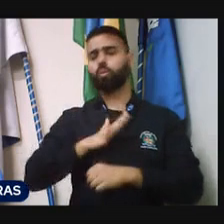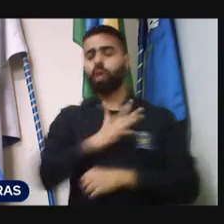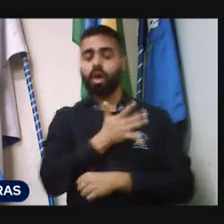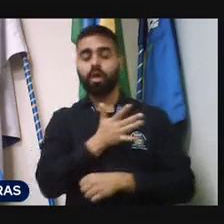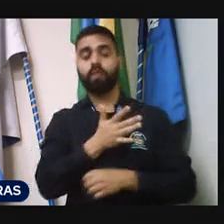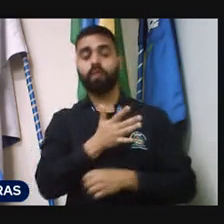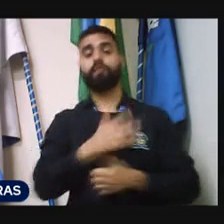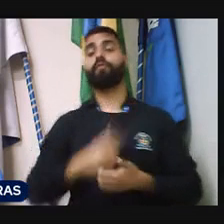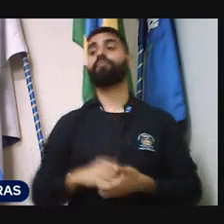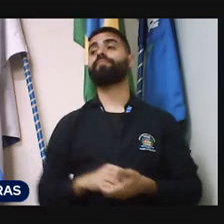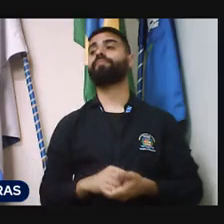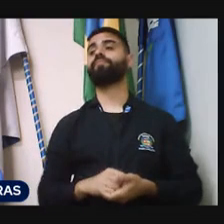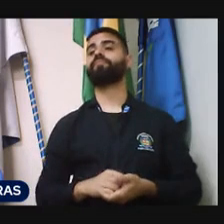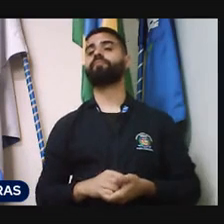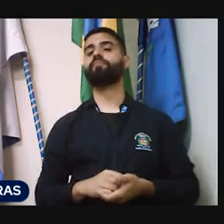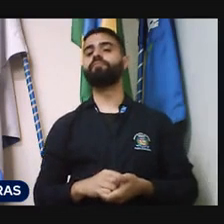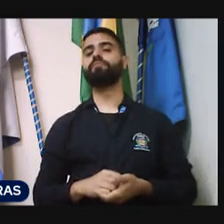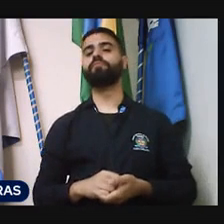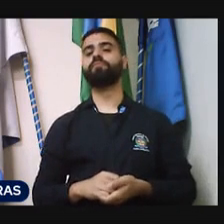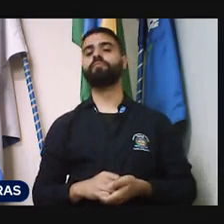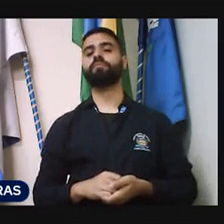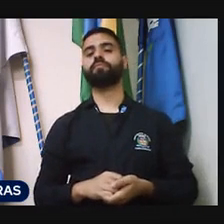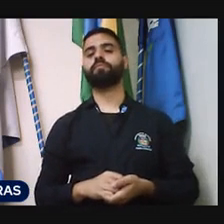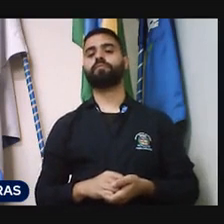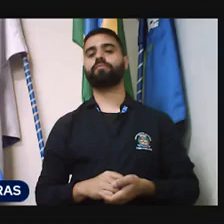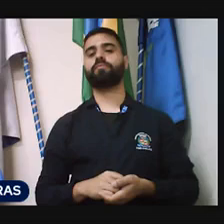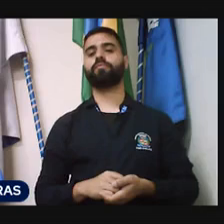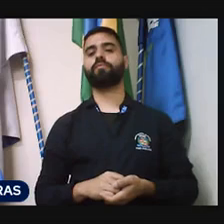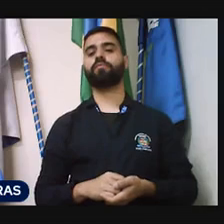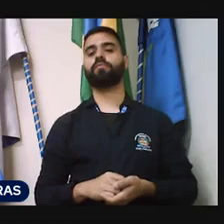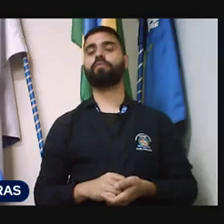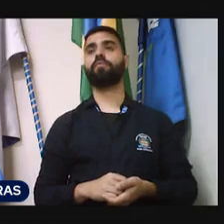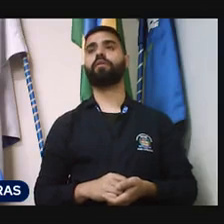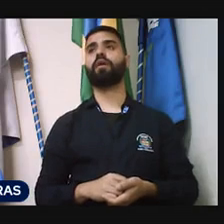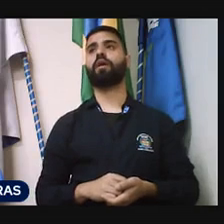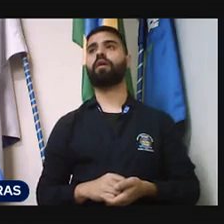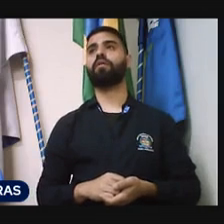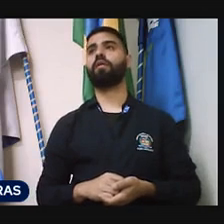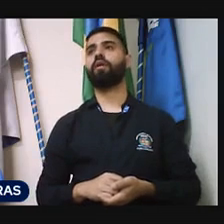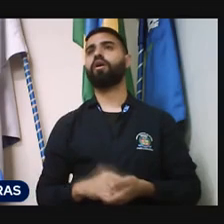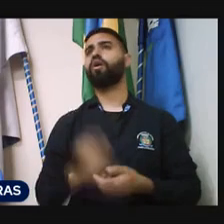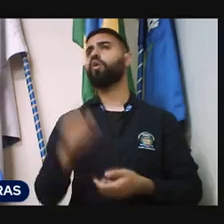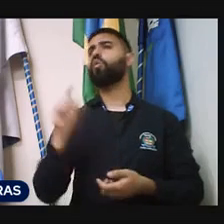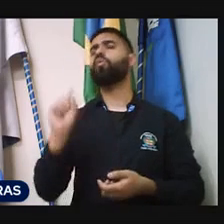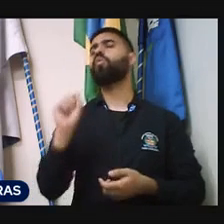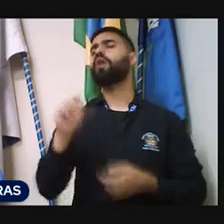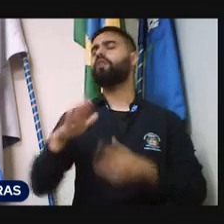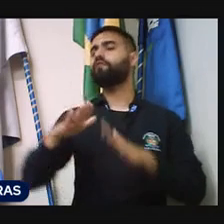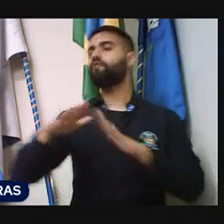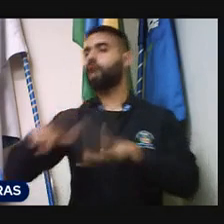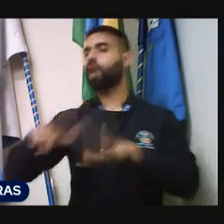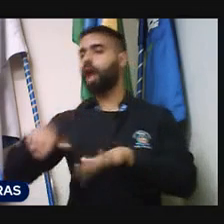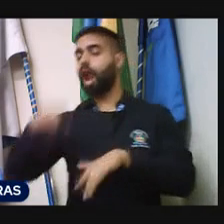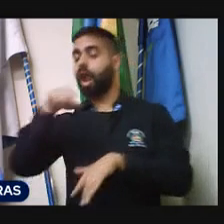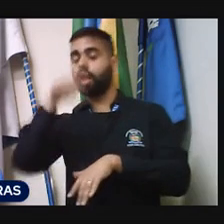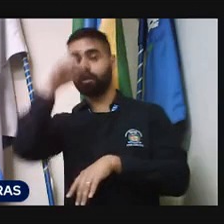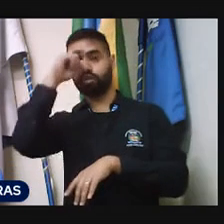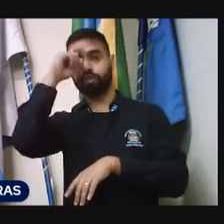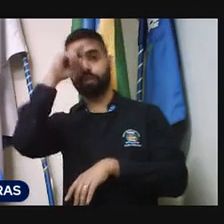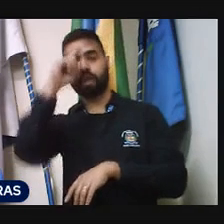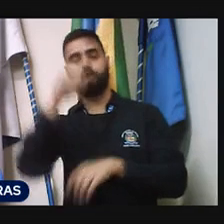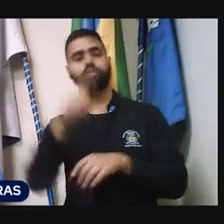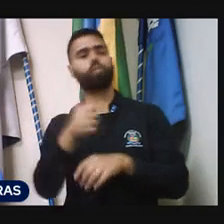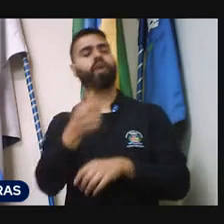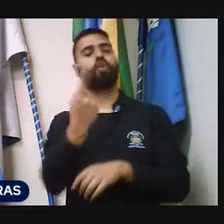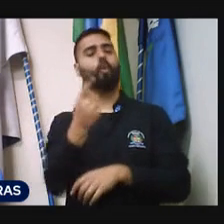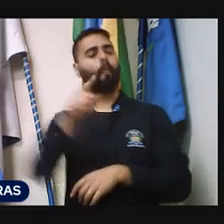e ter sempre mental os meus pais estavam ter o Júnior e o que ficou com esse plemento de quase 1 milhão que vai ficar fixo